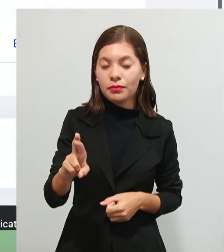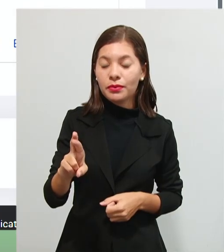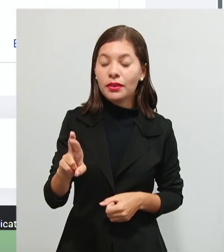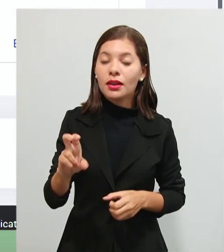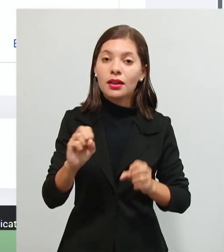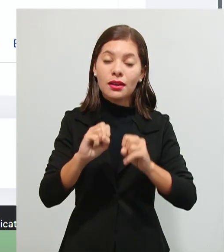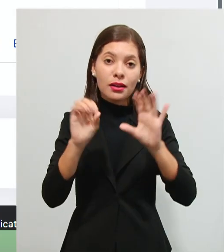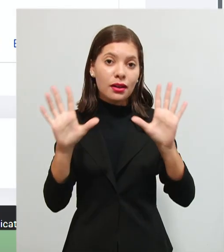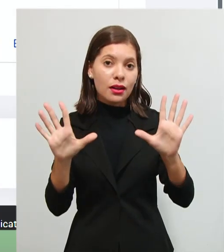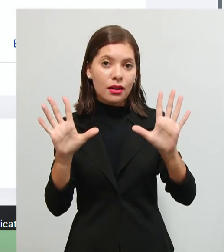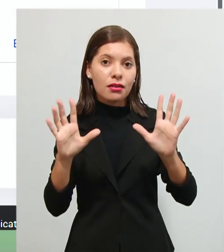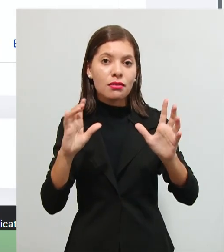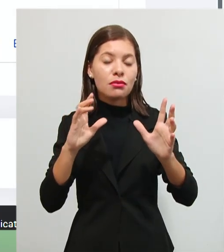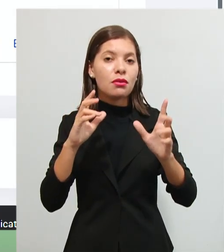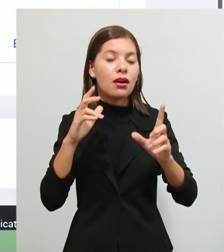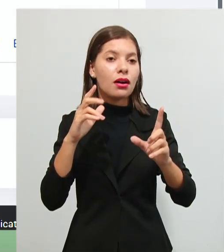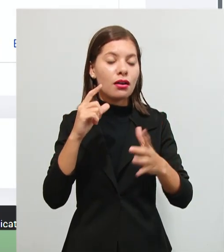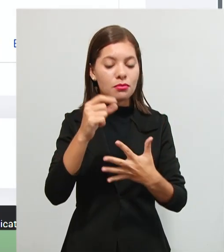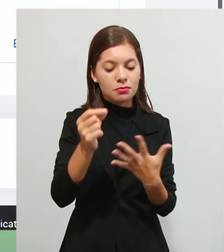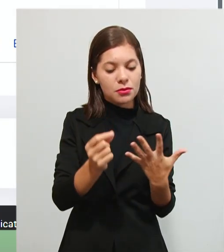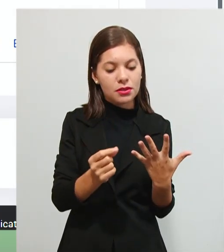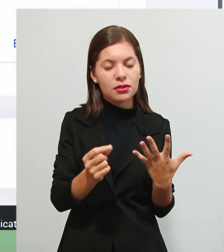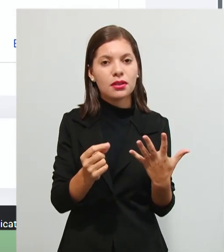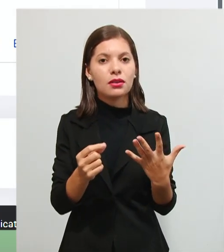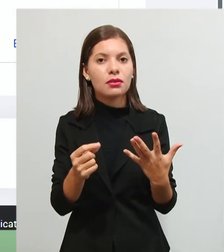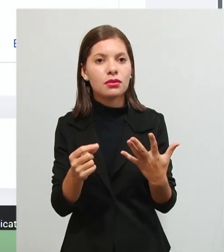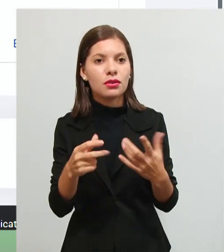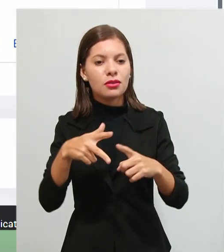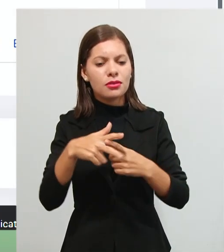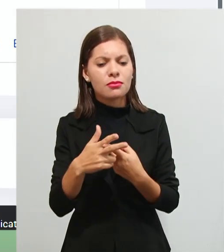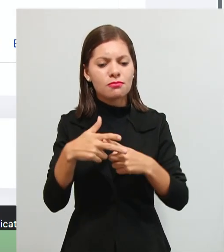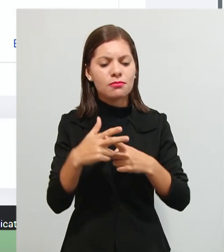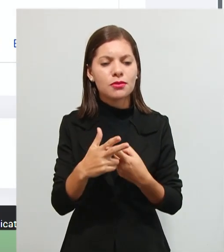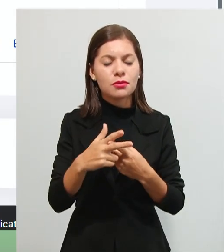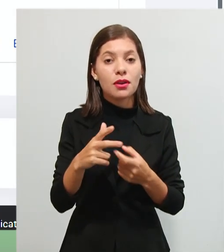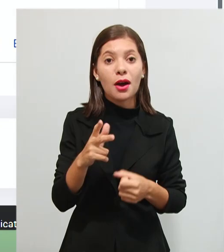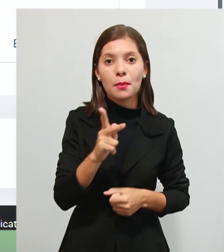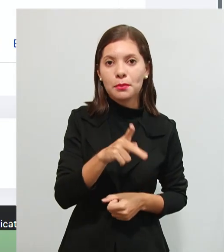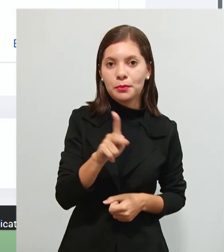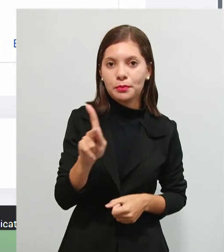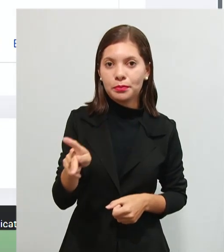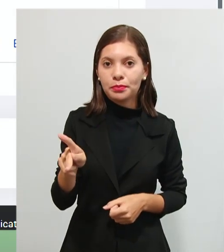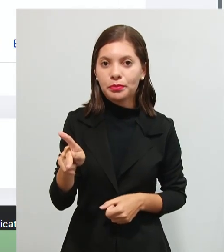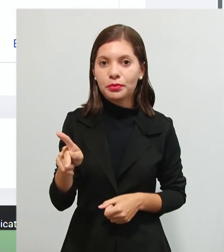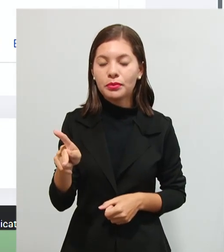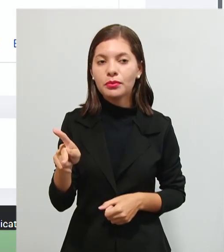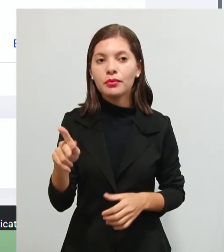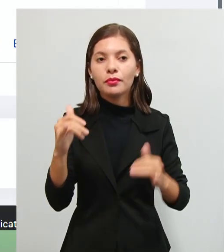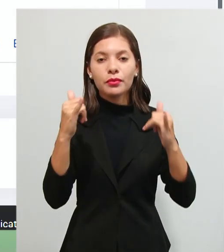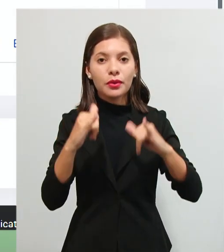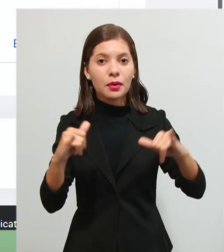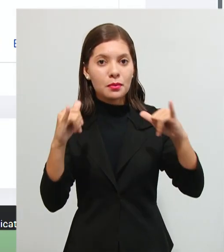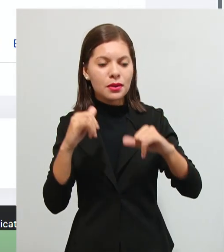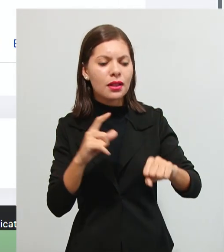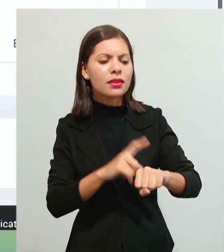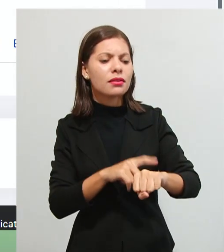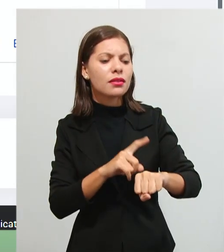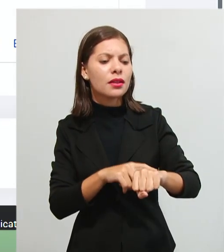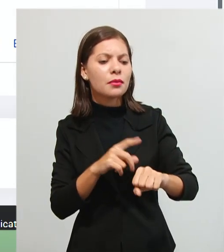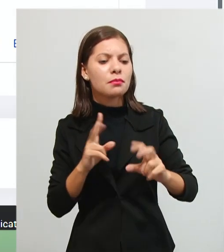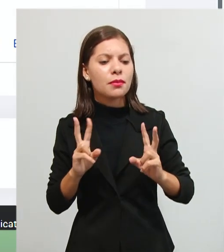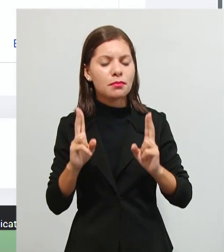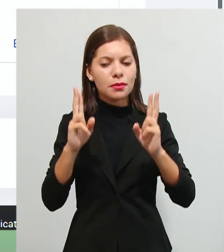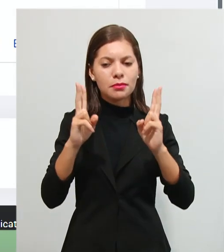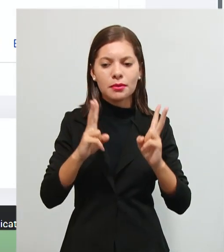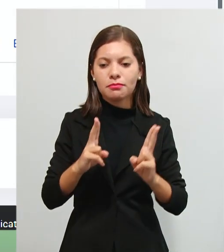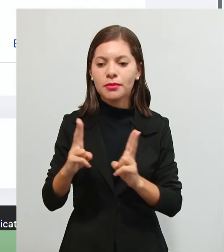Obviamente, a opção de editar só vai estar para o professor. Ou ainda, se ele postar, ele tem um tempo para poder editar a postagem